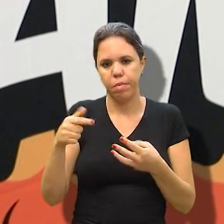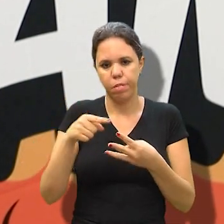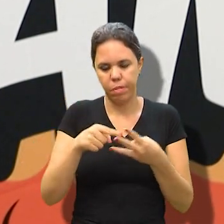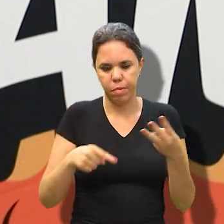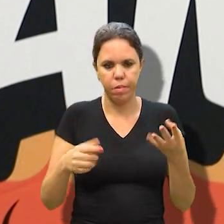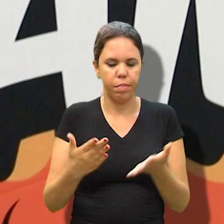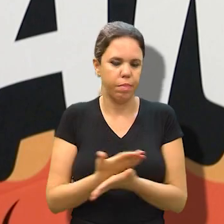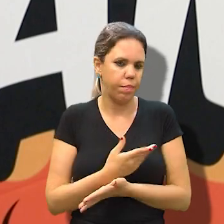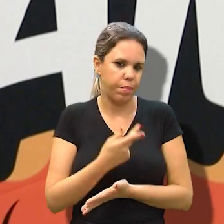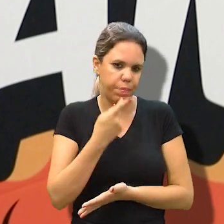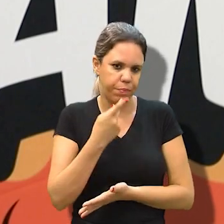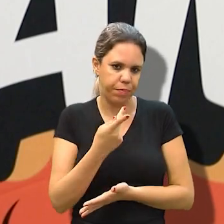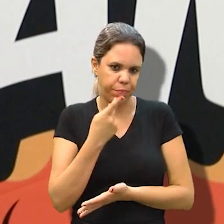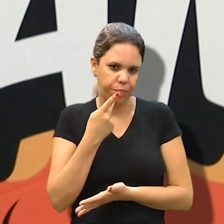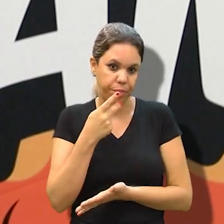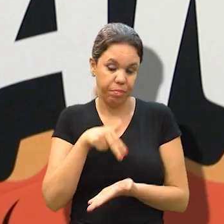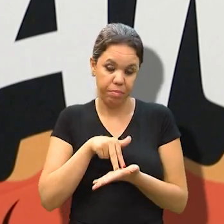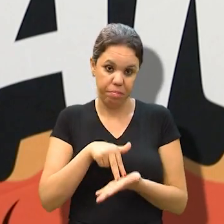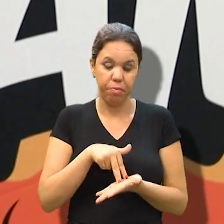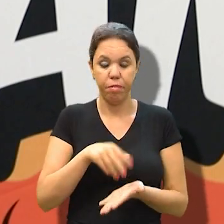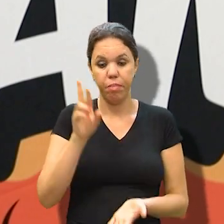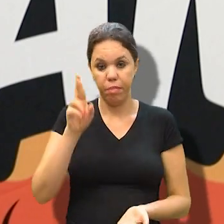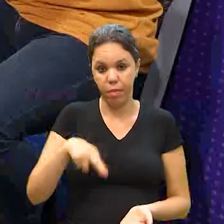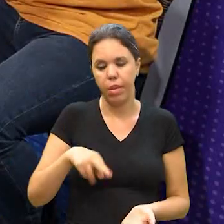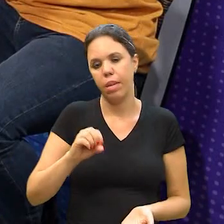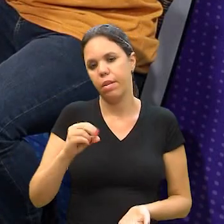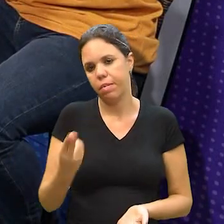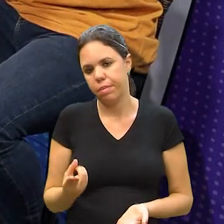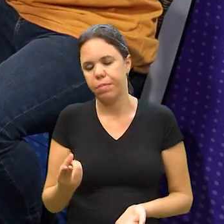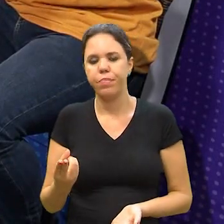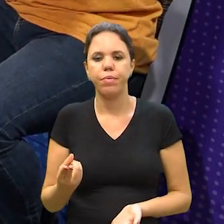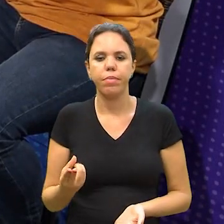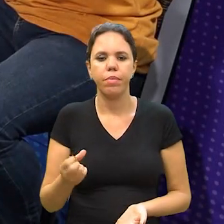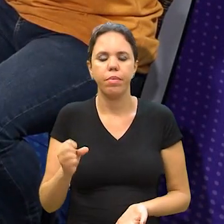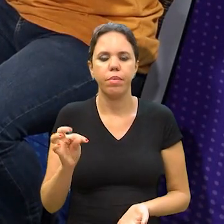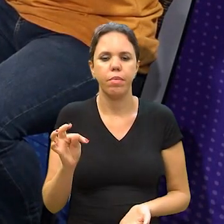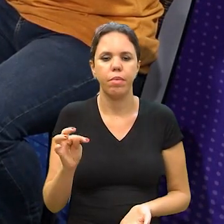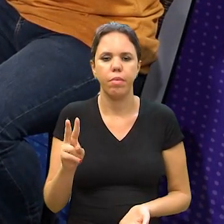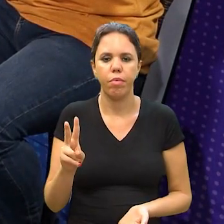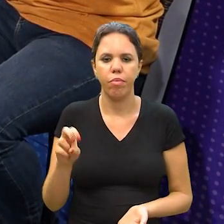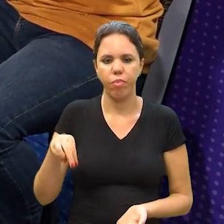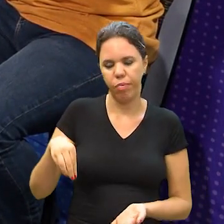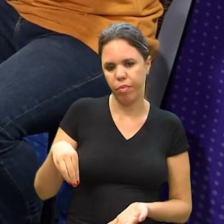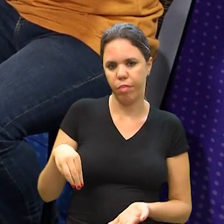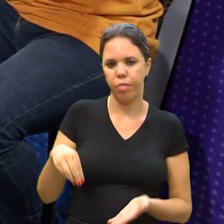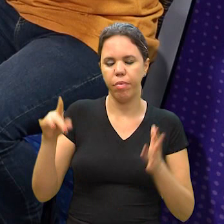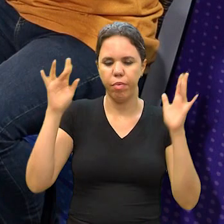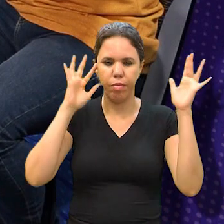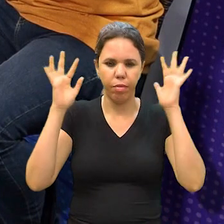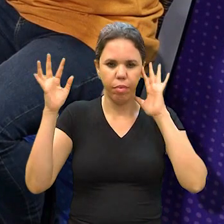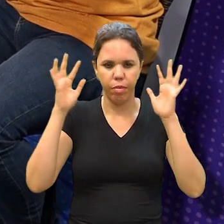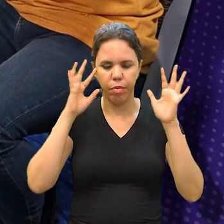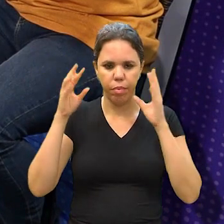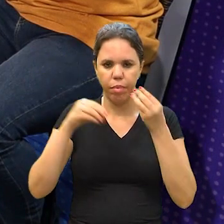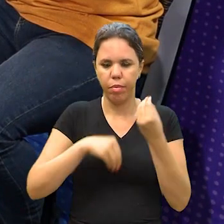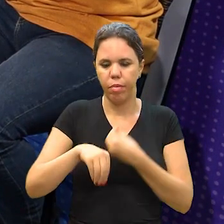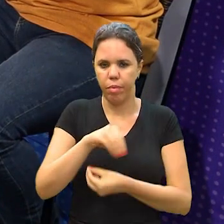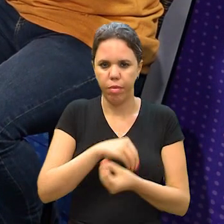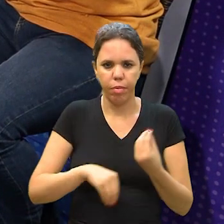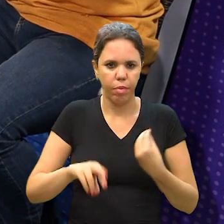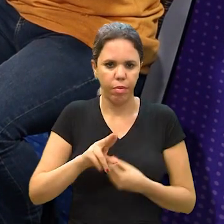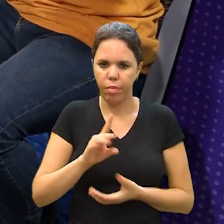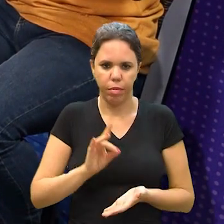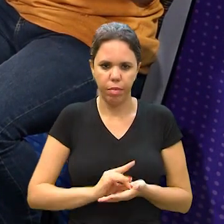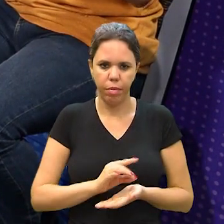thriller mais, vou dizer assim, pé no chão, ou mais Stephen King, onde ele também usa de